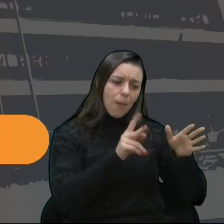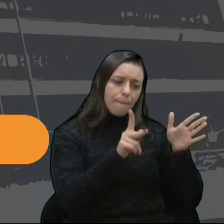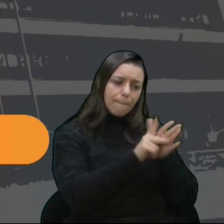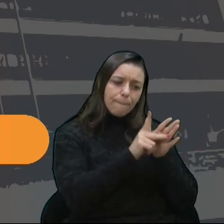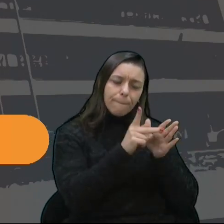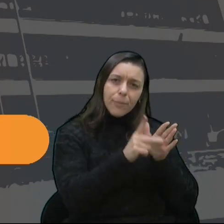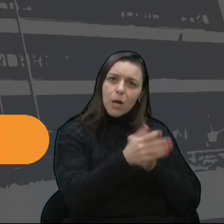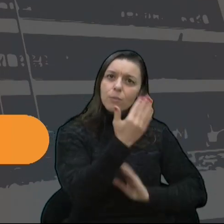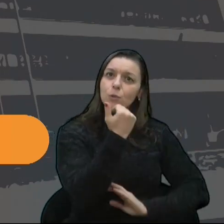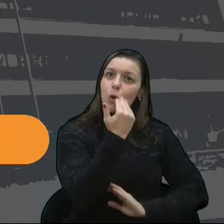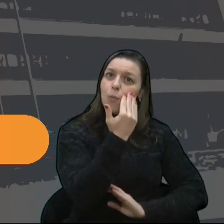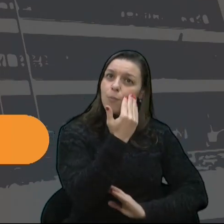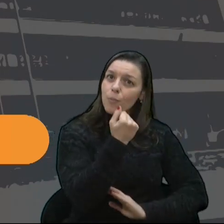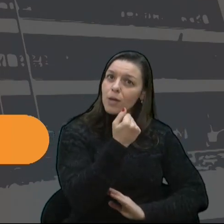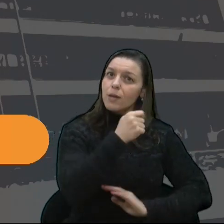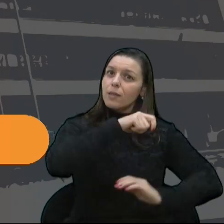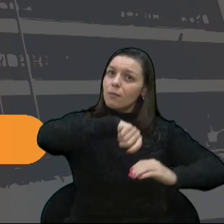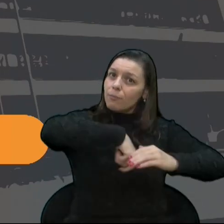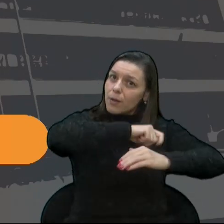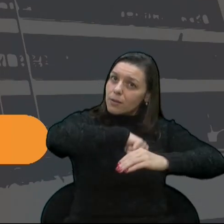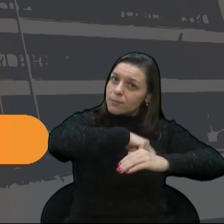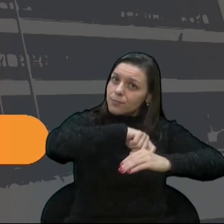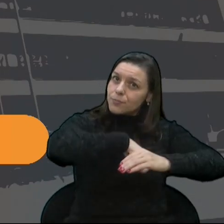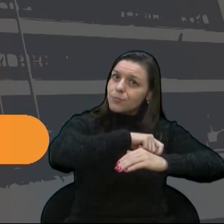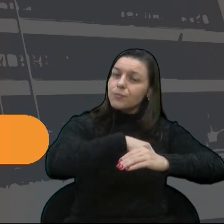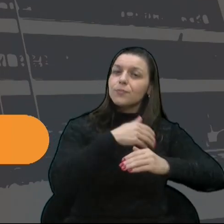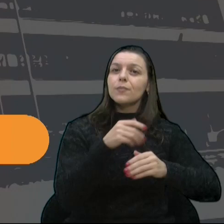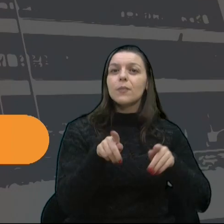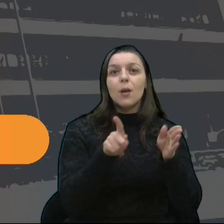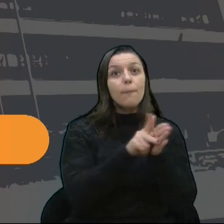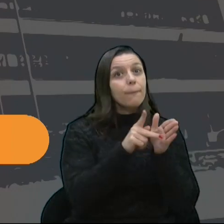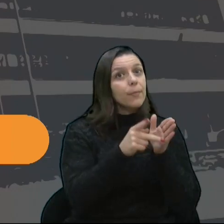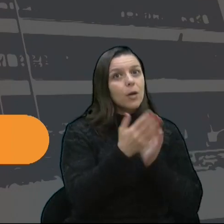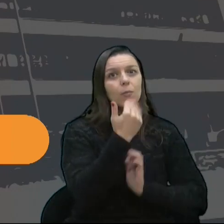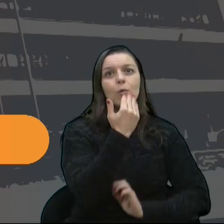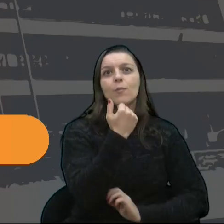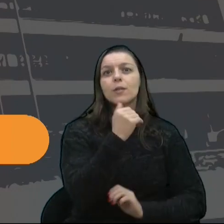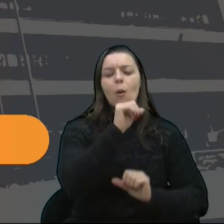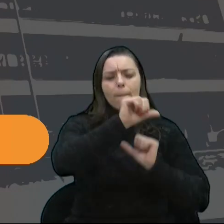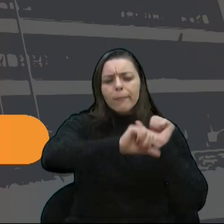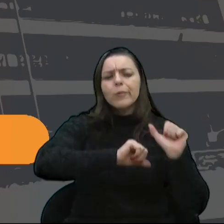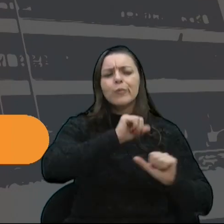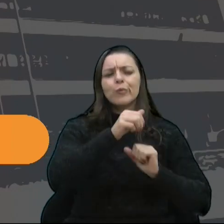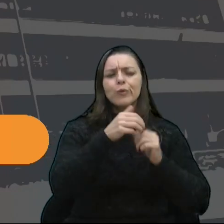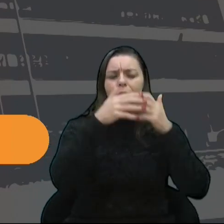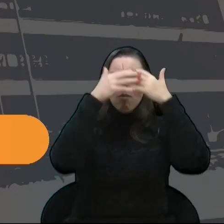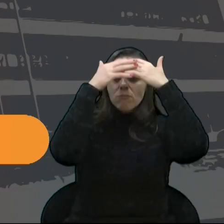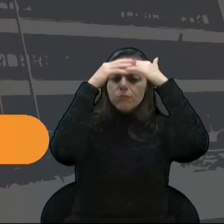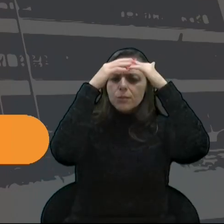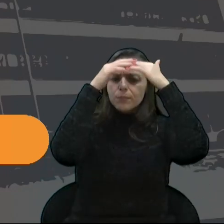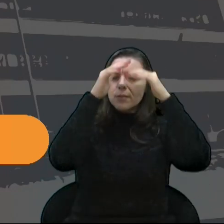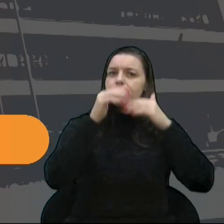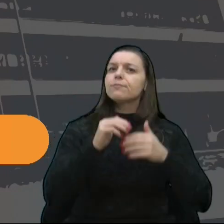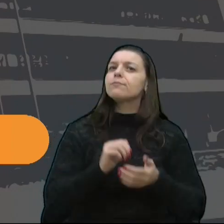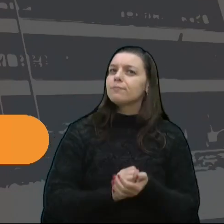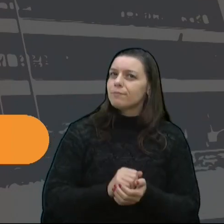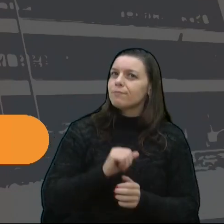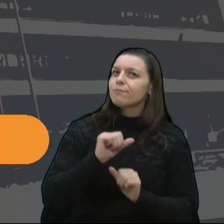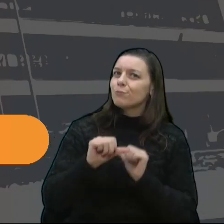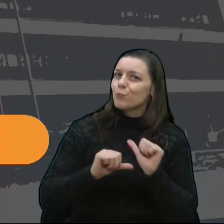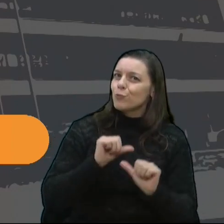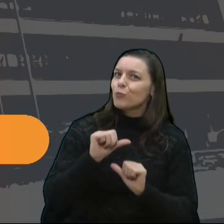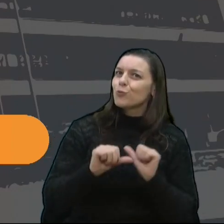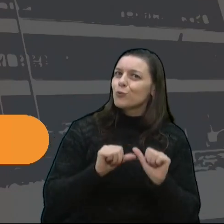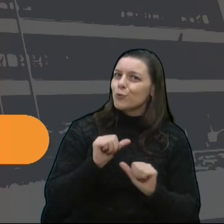Comer aquele alimento preparado em casa. Então isso muda bastante a nossa cabeça e isso mudou bastante a cabeça das pessoas em